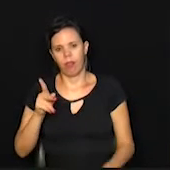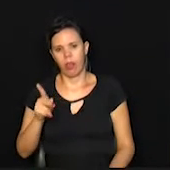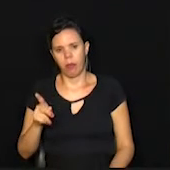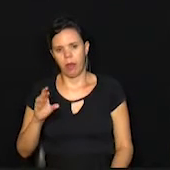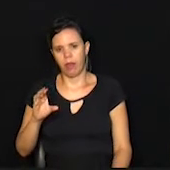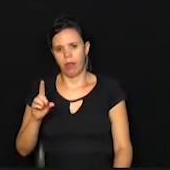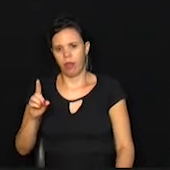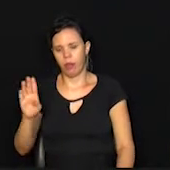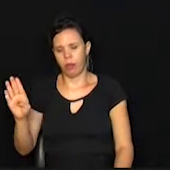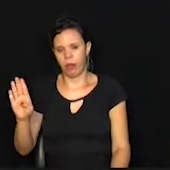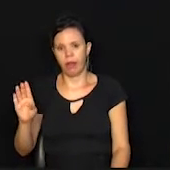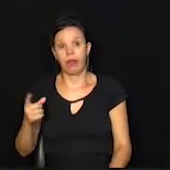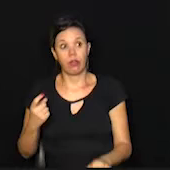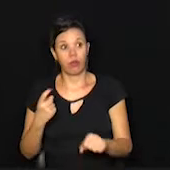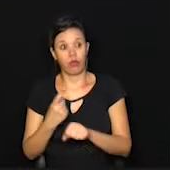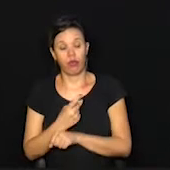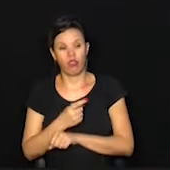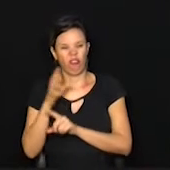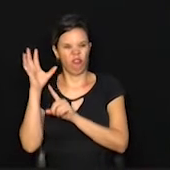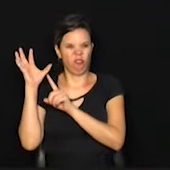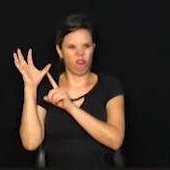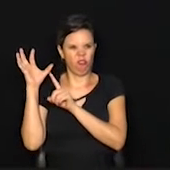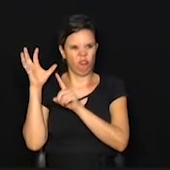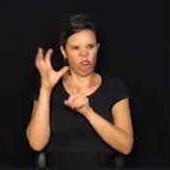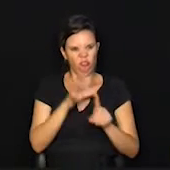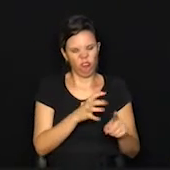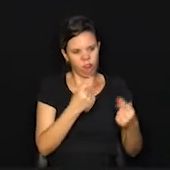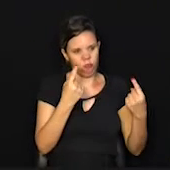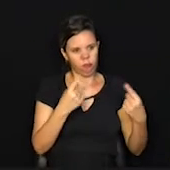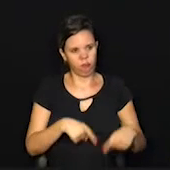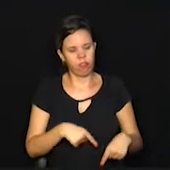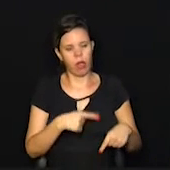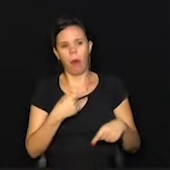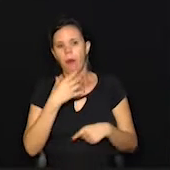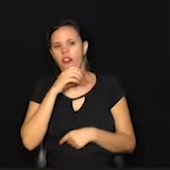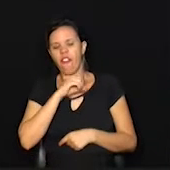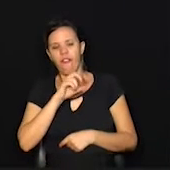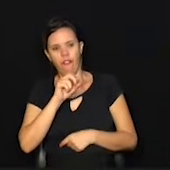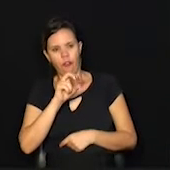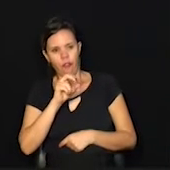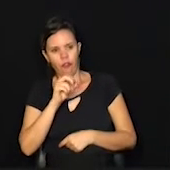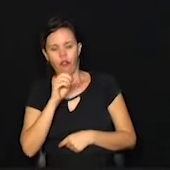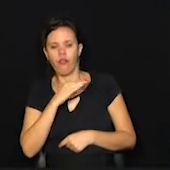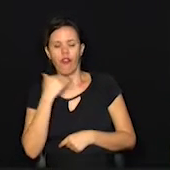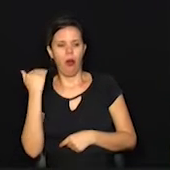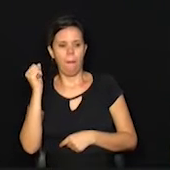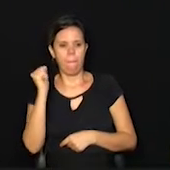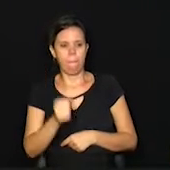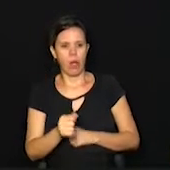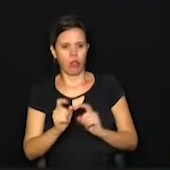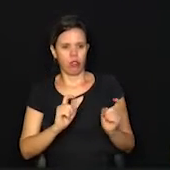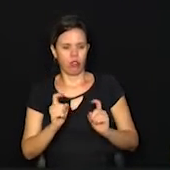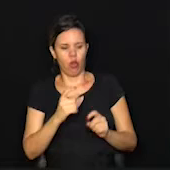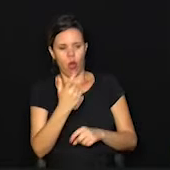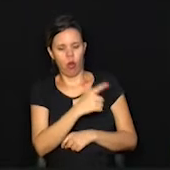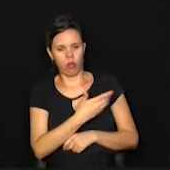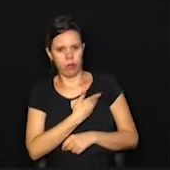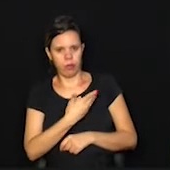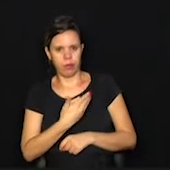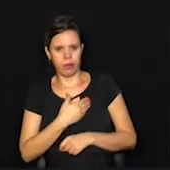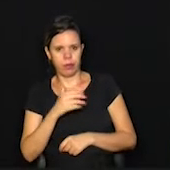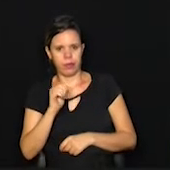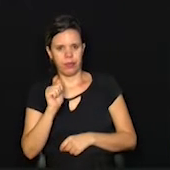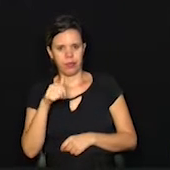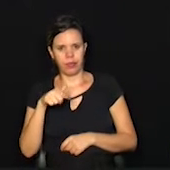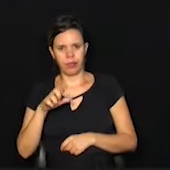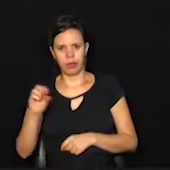descoberta a repressão atacou o meu avô foi assassinado na reunião outro companheiro chamado Ângelo